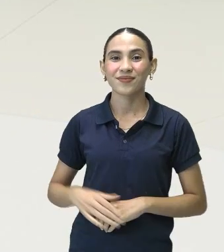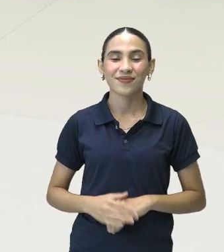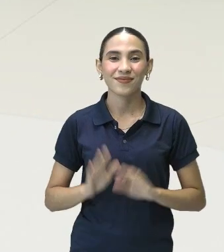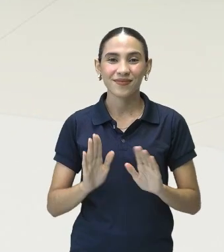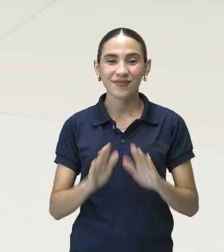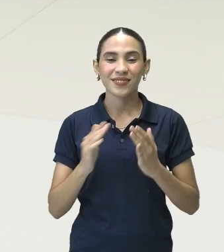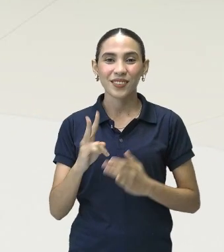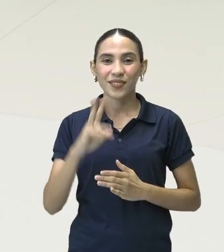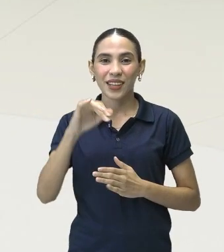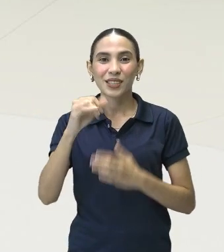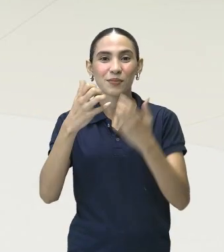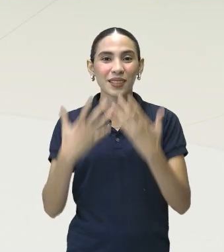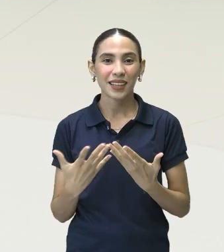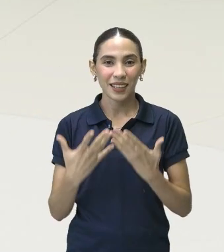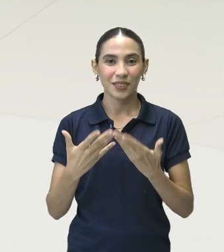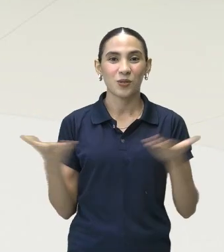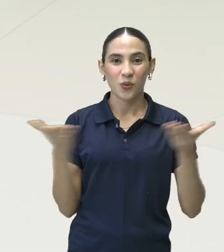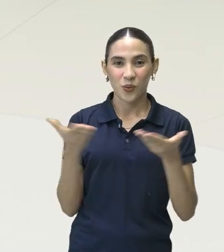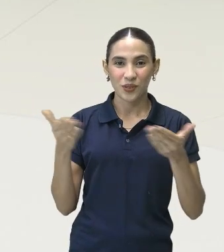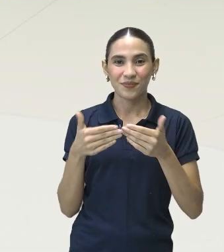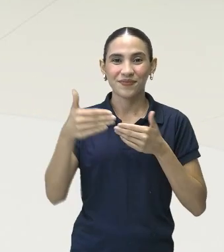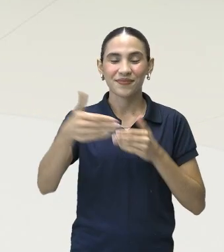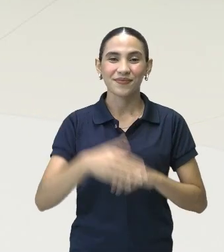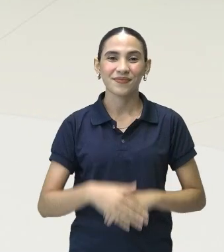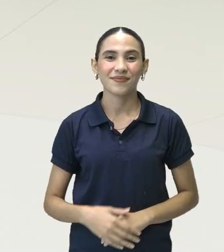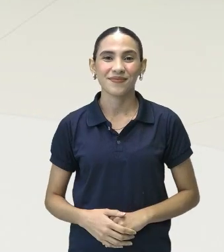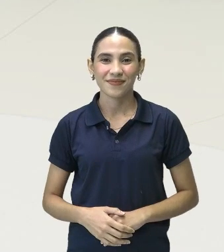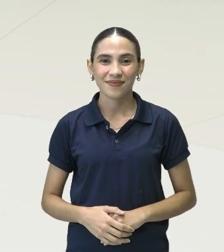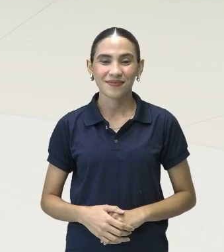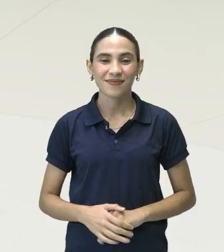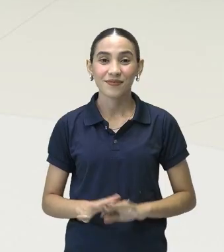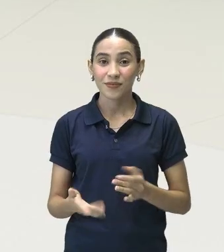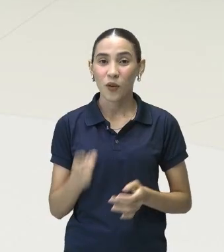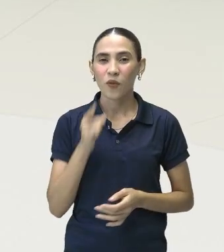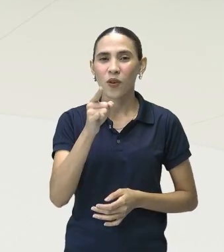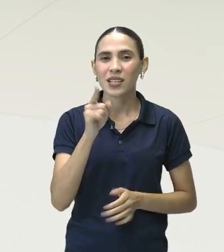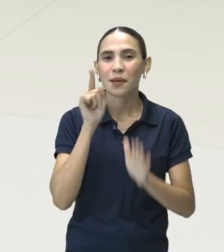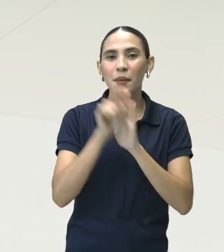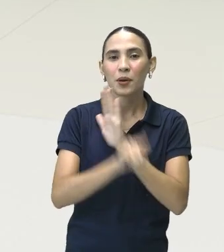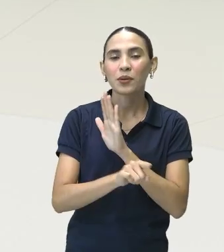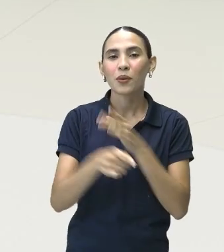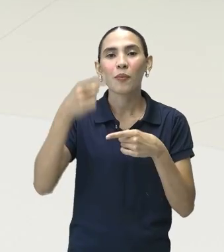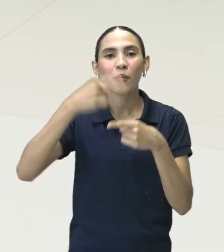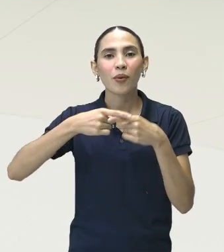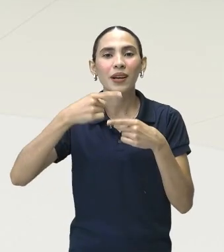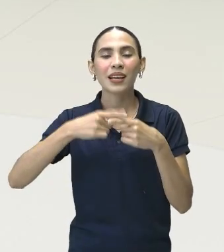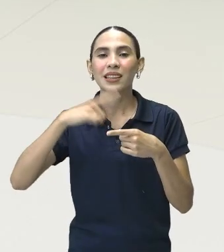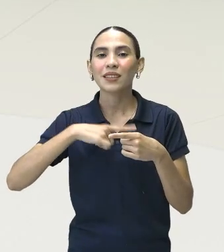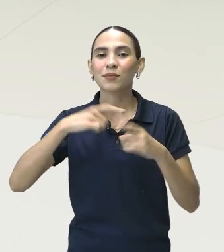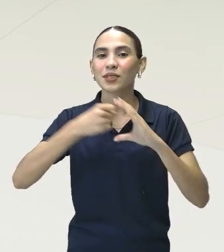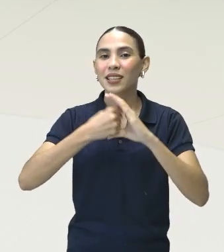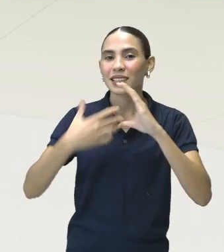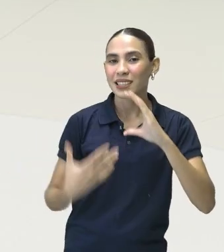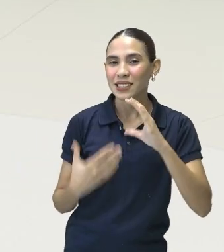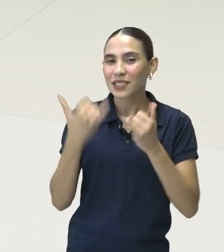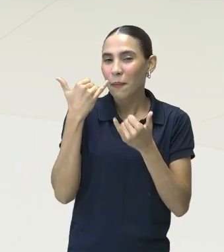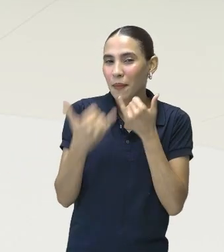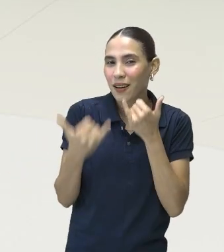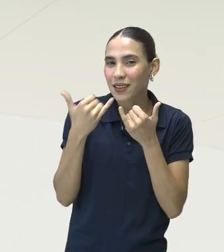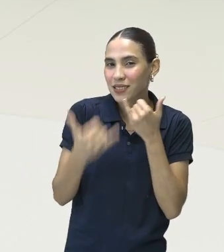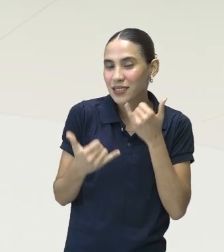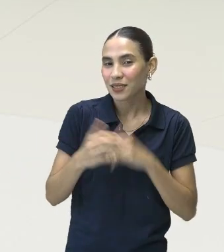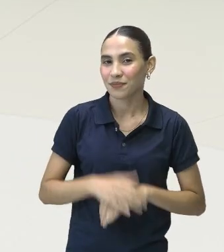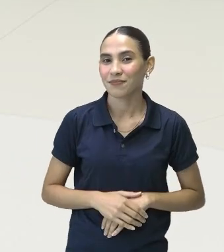e a gente vai falar um pouquinho sobre ela mais adiante. Então, você já se perguntou por que temos características